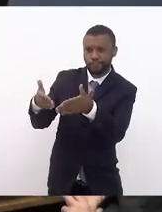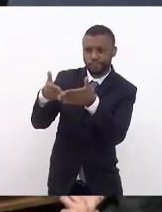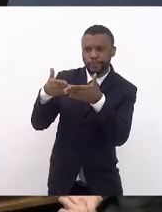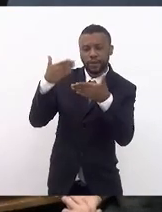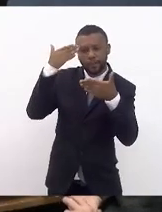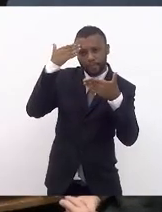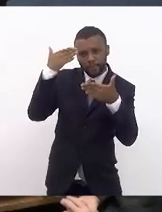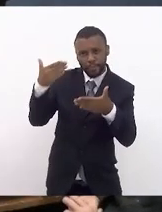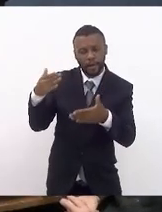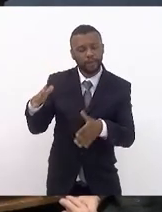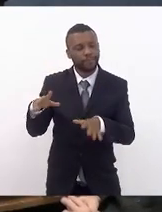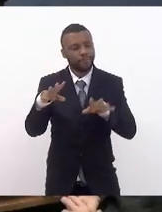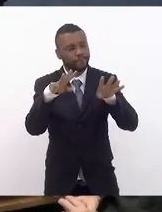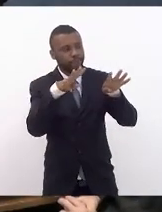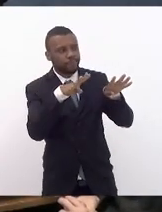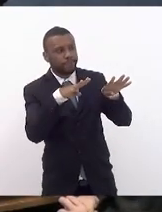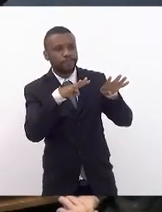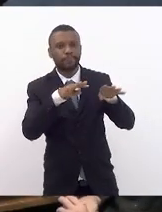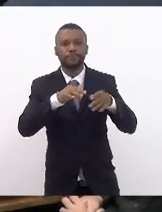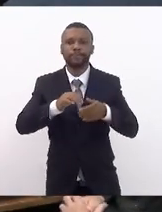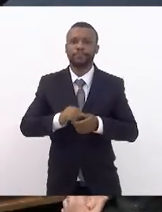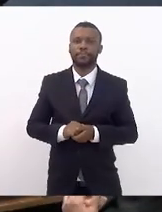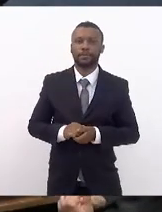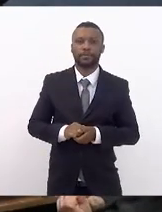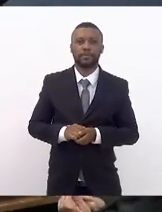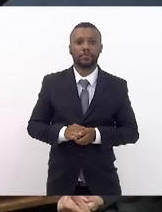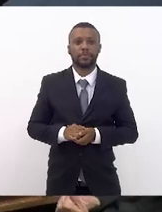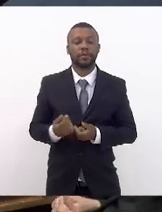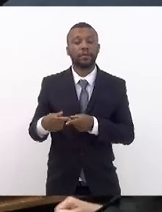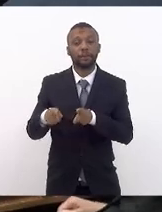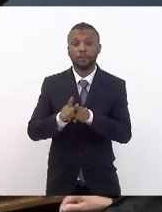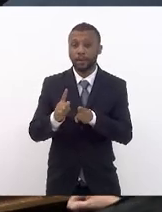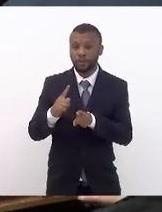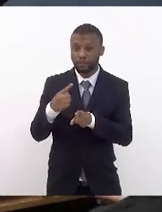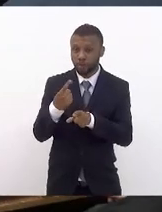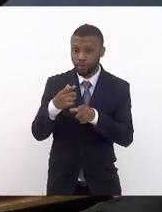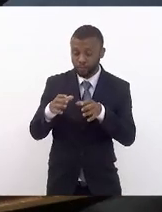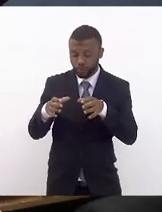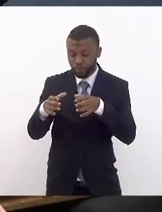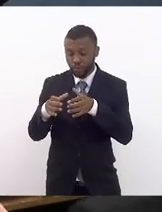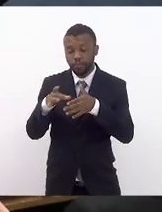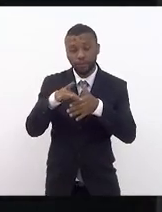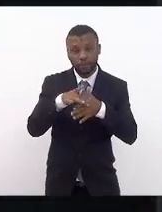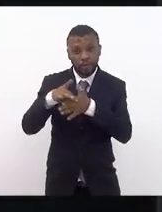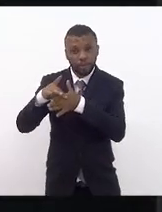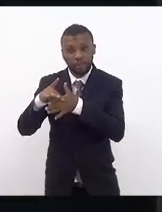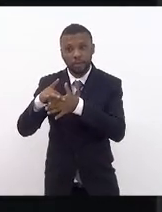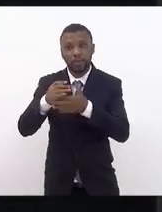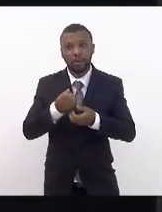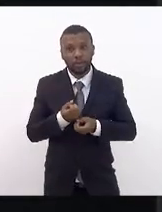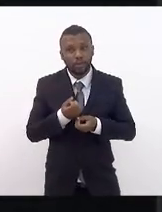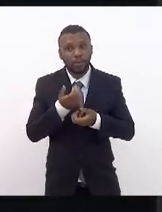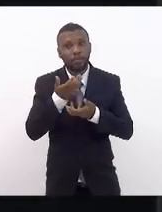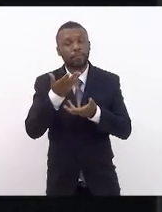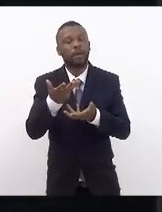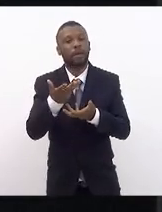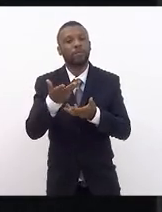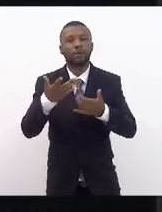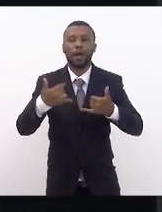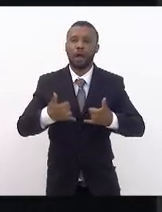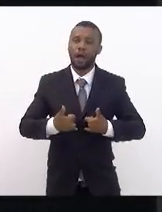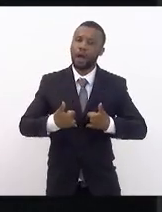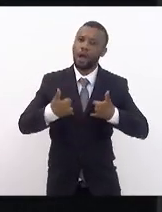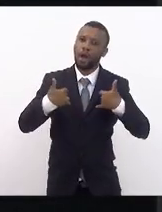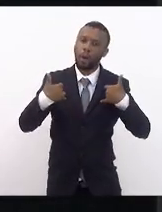obrigado. Como também parte de nossa liderança ali em Nova Iguaçu, expresso aqui a honra